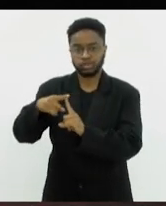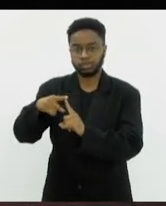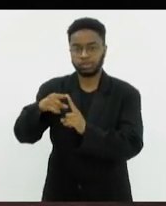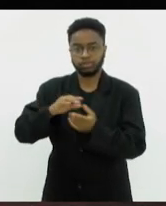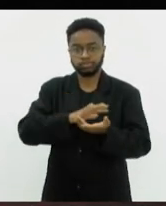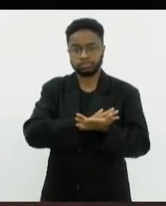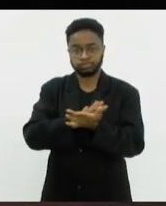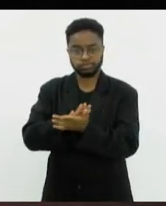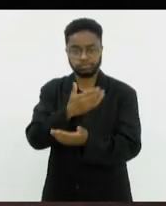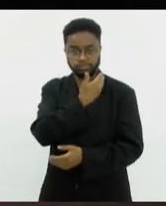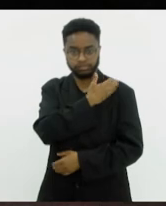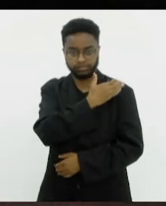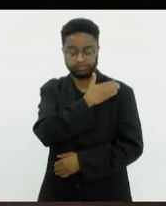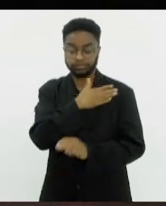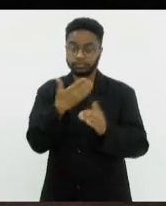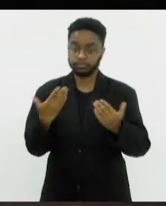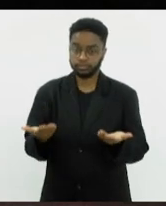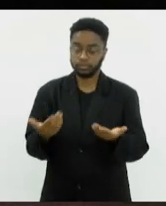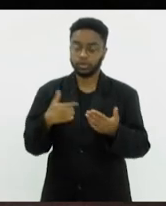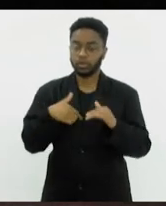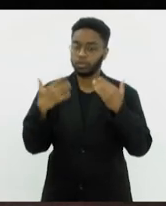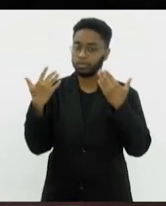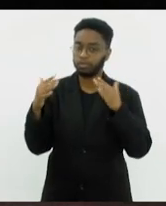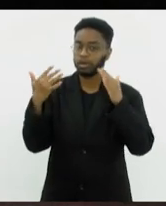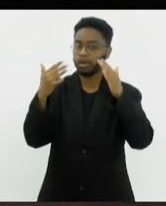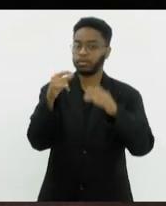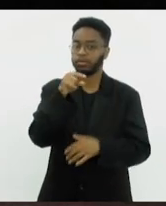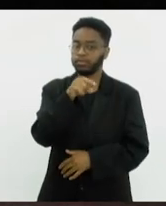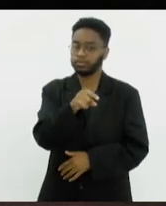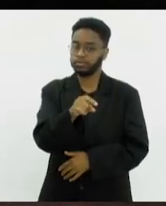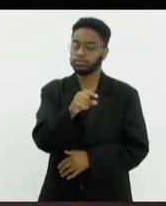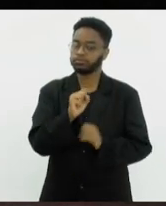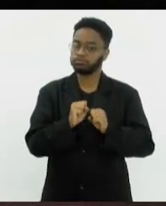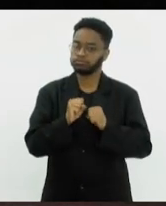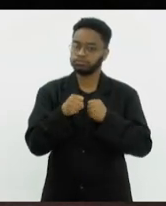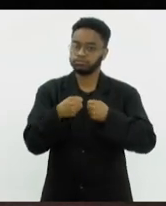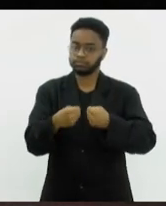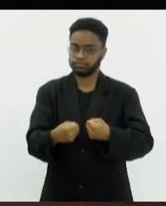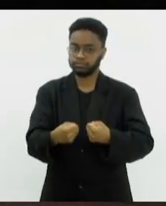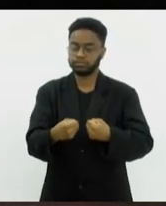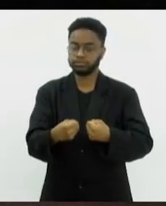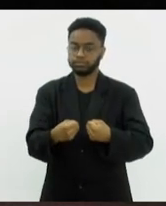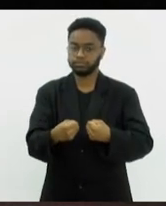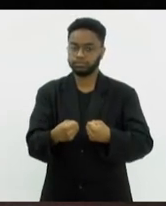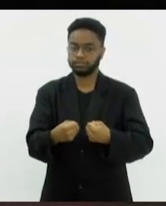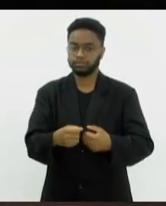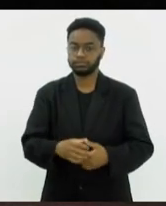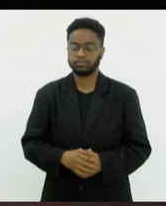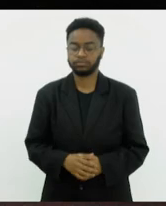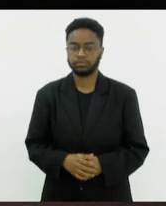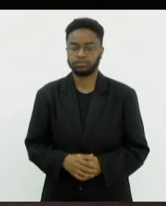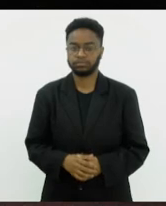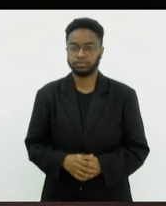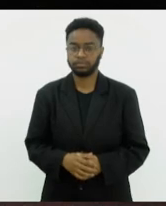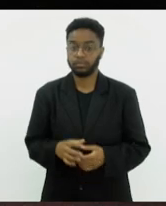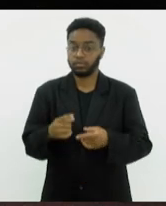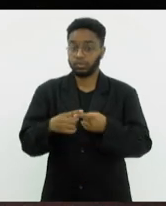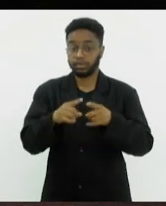discriminação. Então, louvo essa sua dedicação, tema,